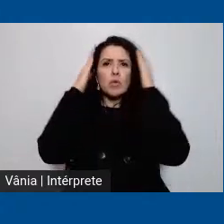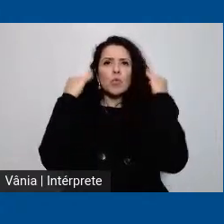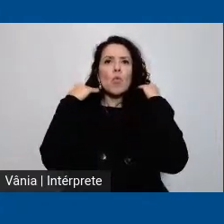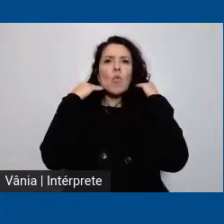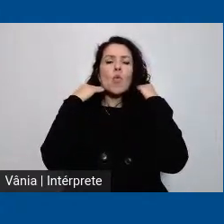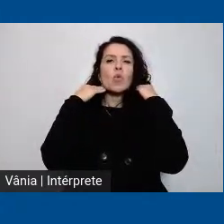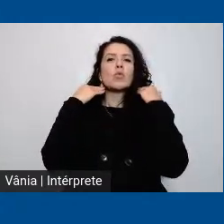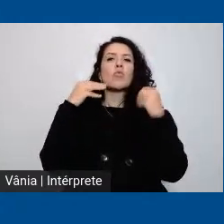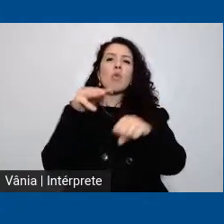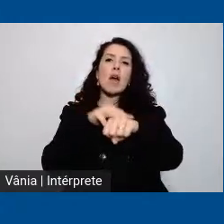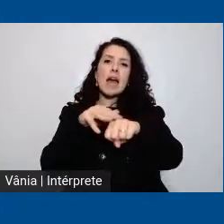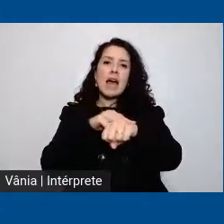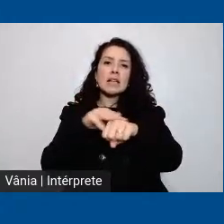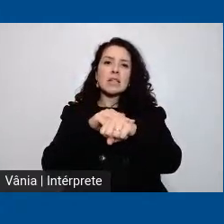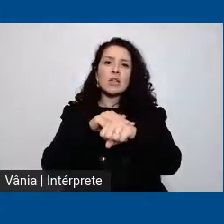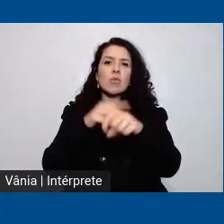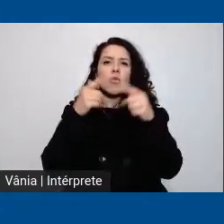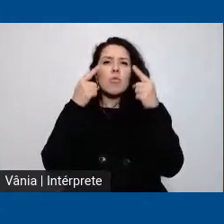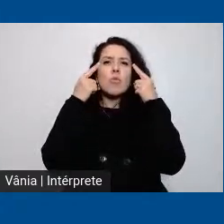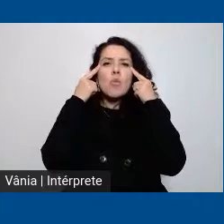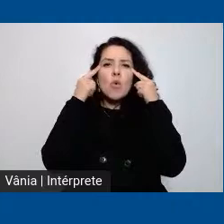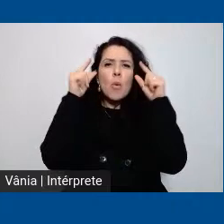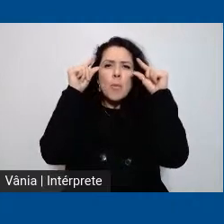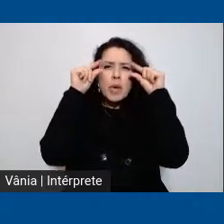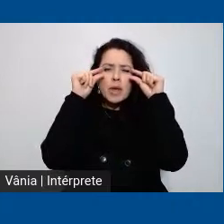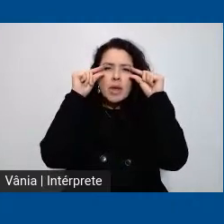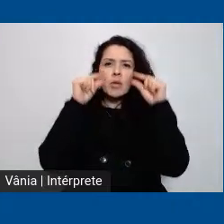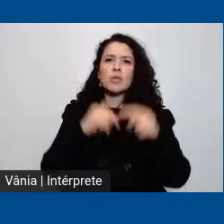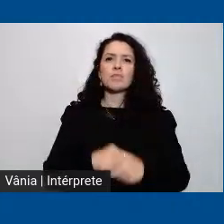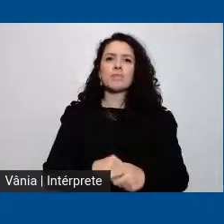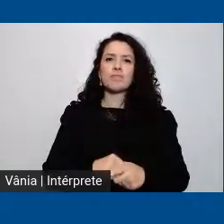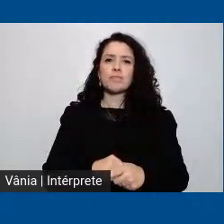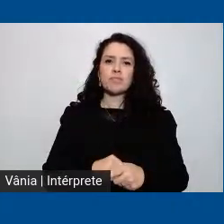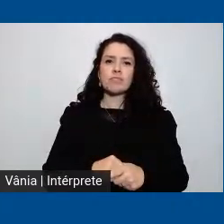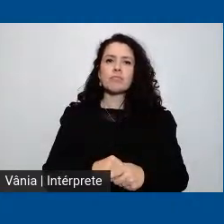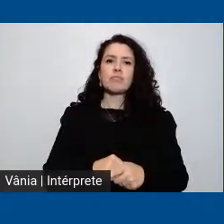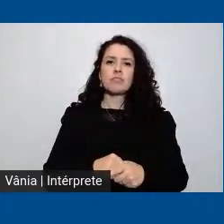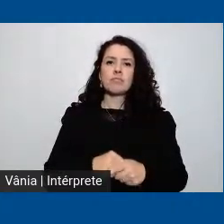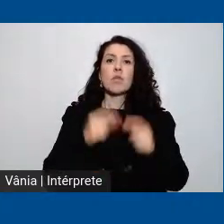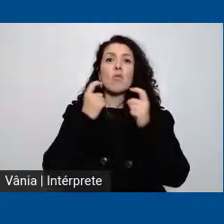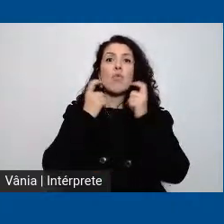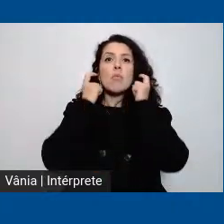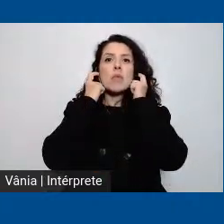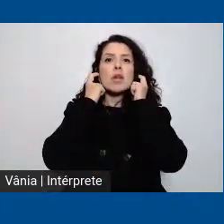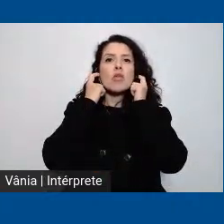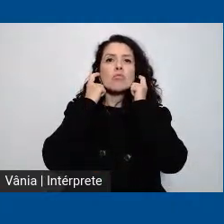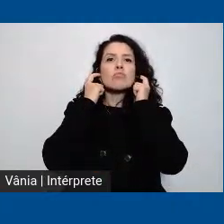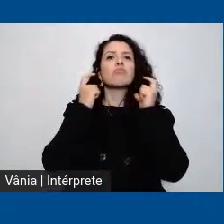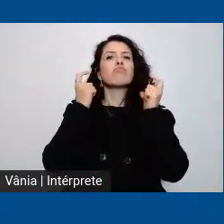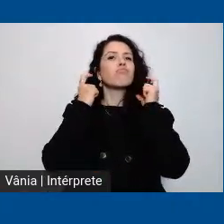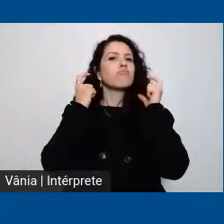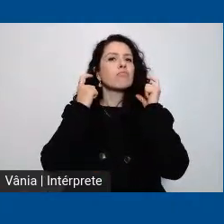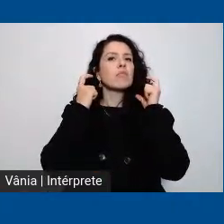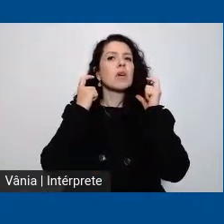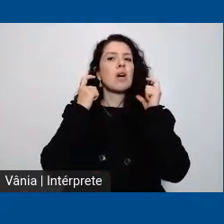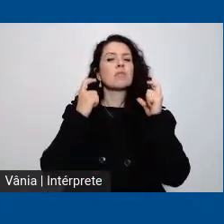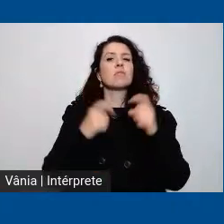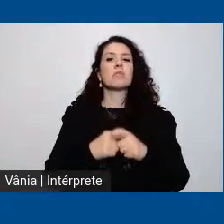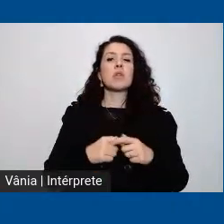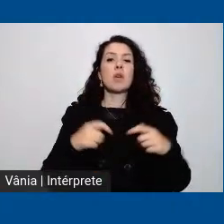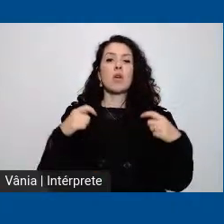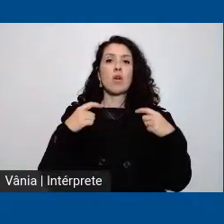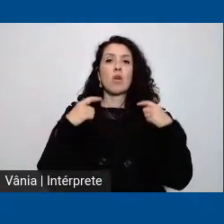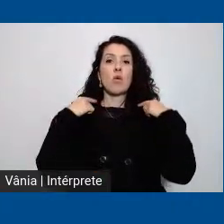castanhos, olhos puxados, bem pequenos, tenho dois brincos, duas argolas grandes, uso uma